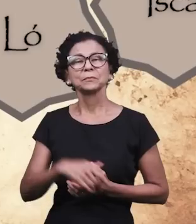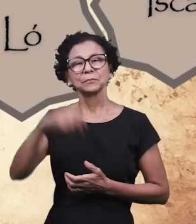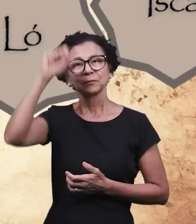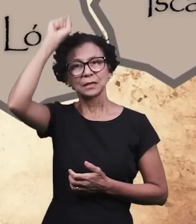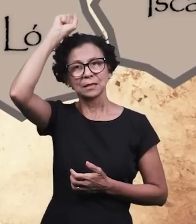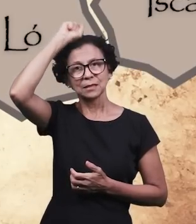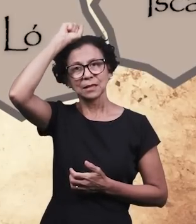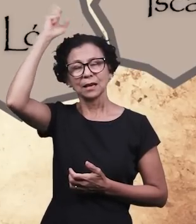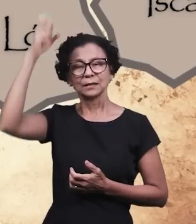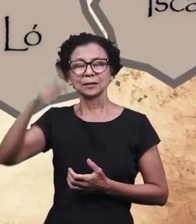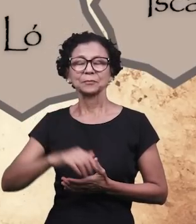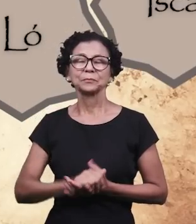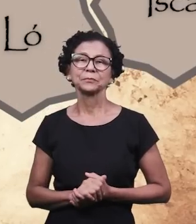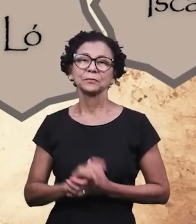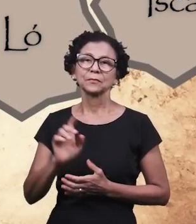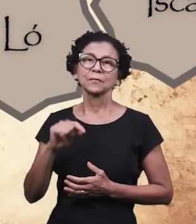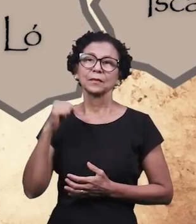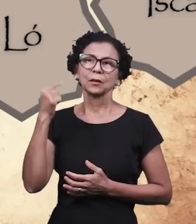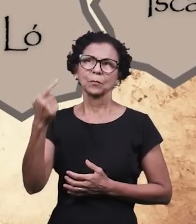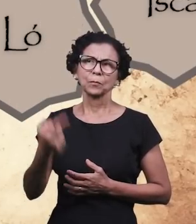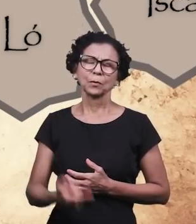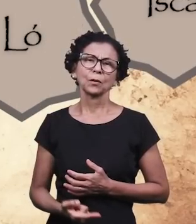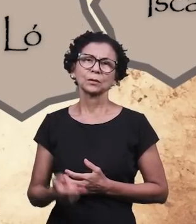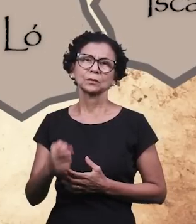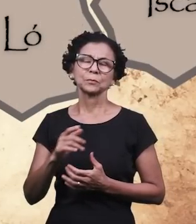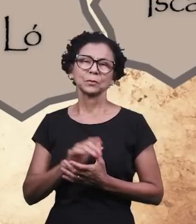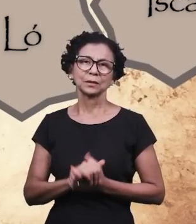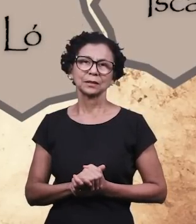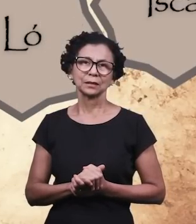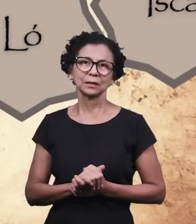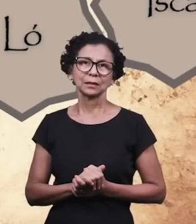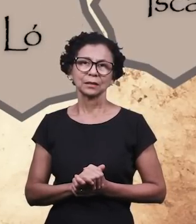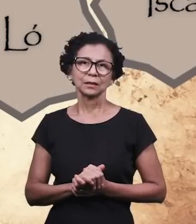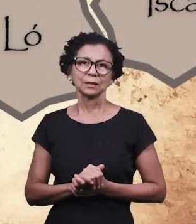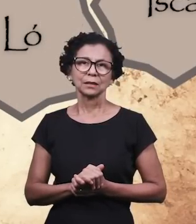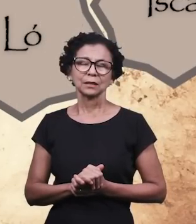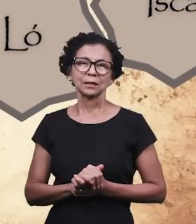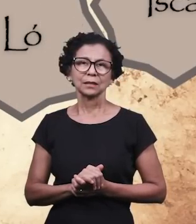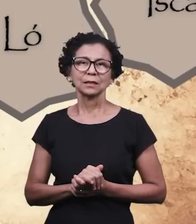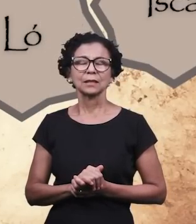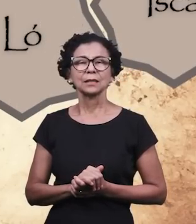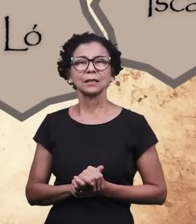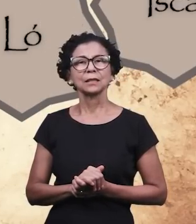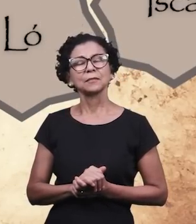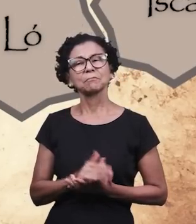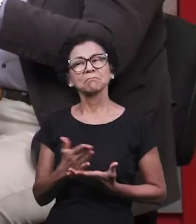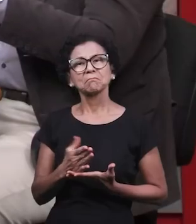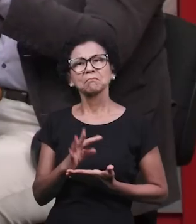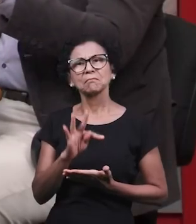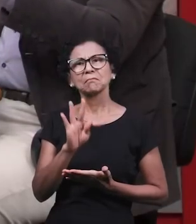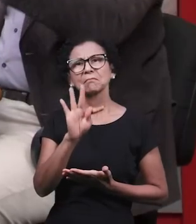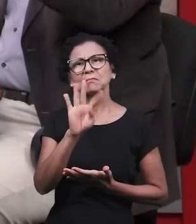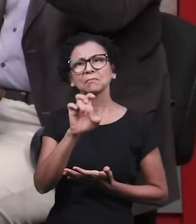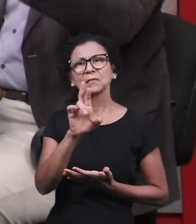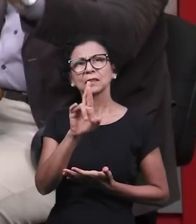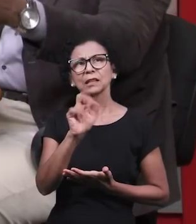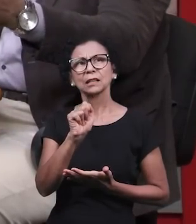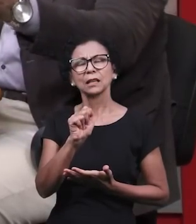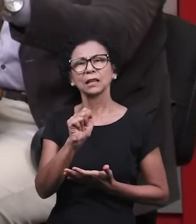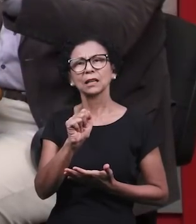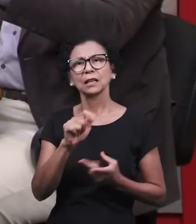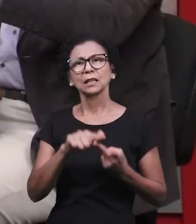da descendência de Terá. Sim, podemos colocar aqui essa imagem que ilustra bastante